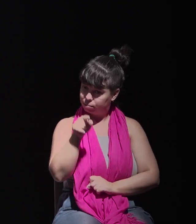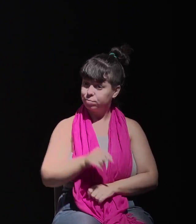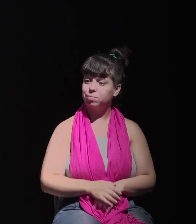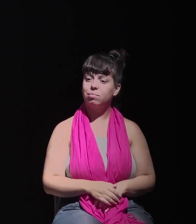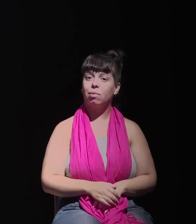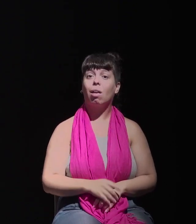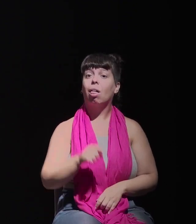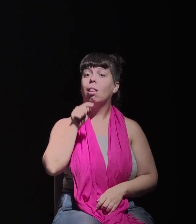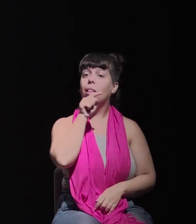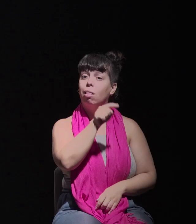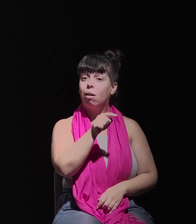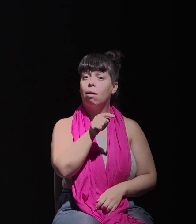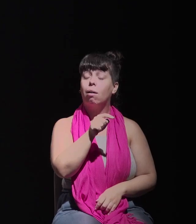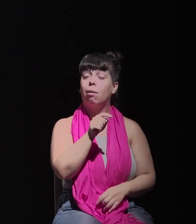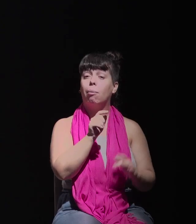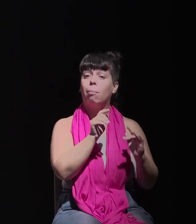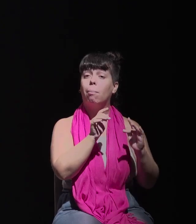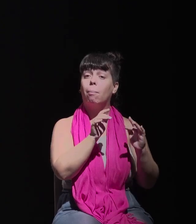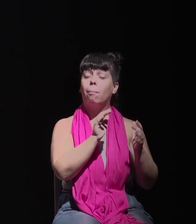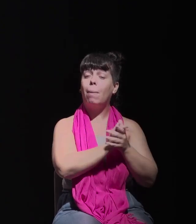ela conheceu o seu primeiro marido,